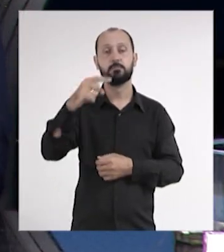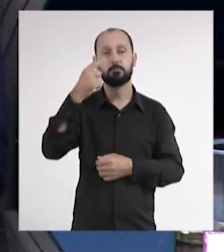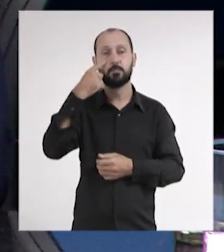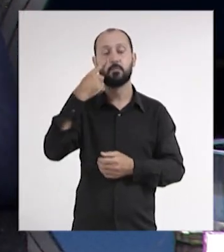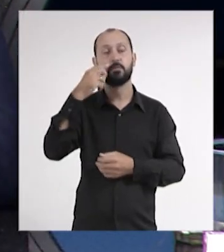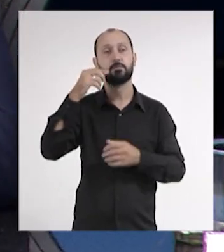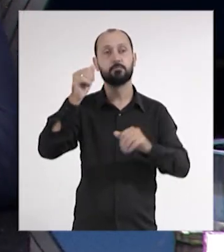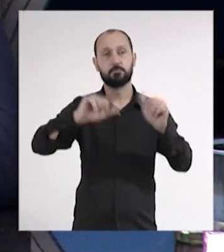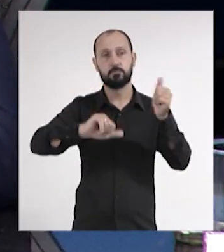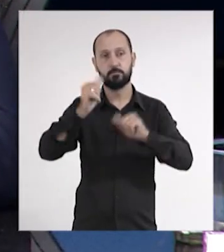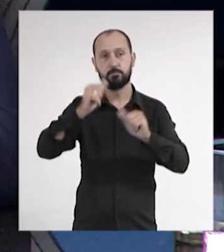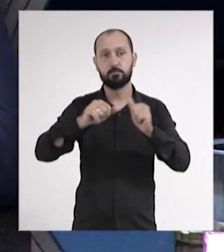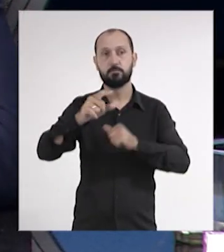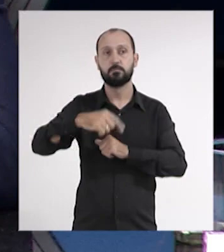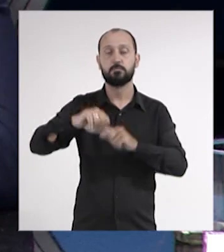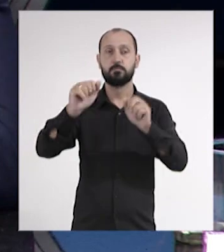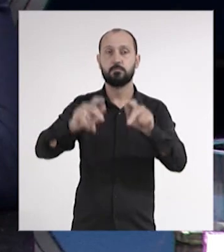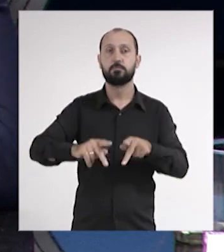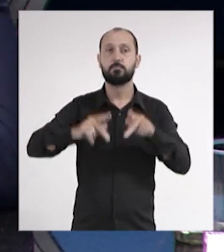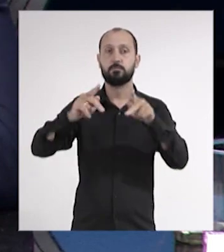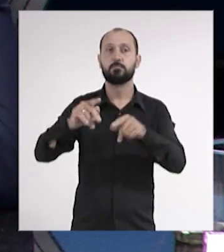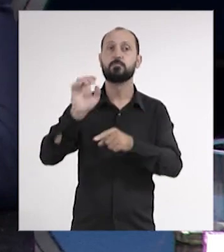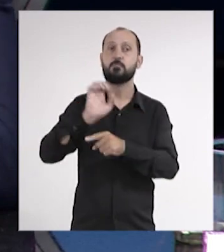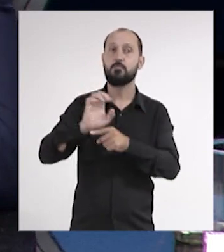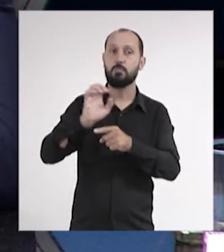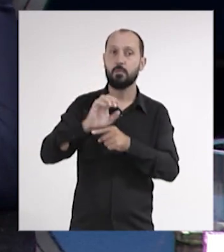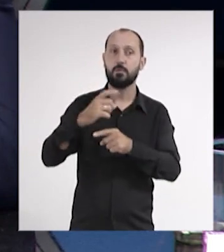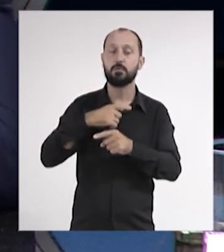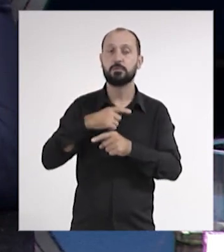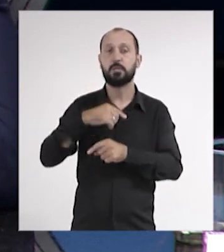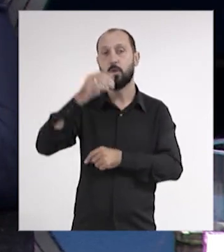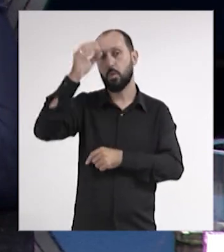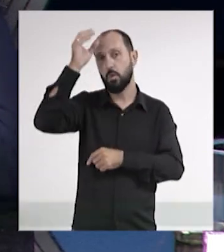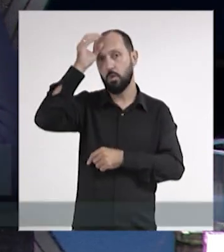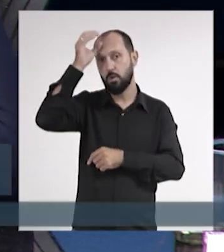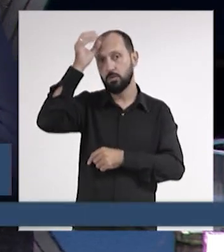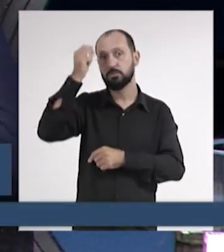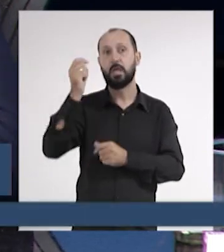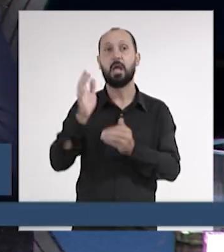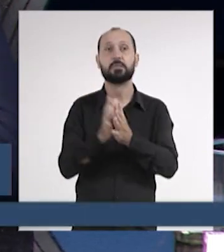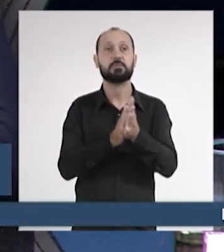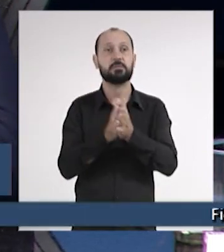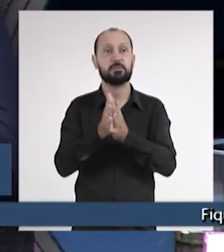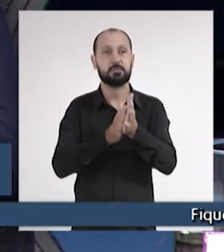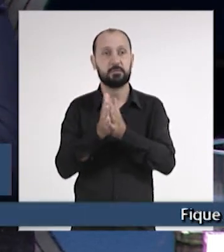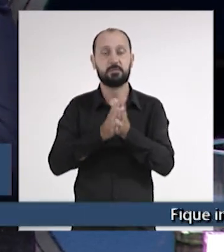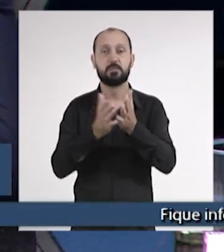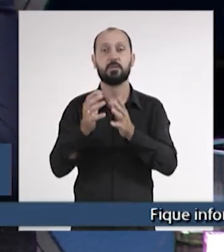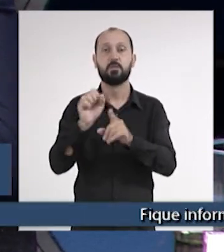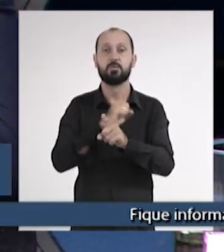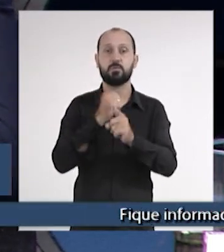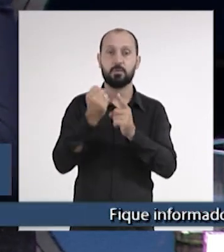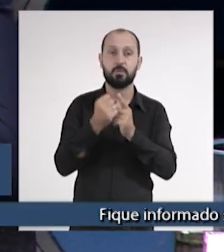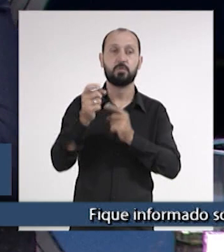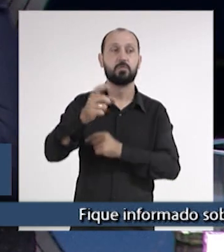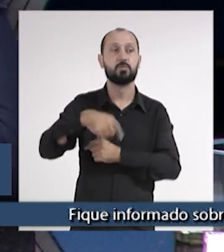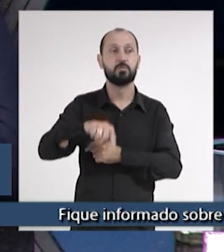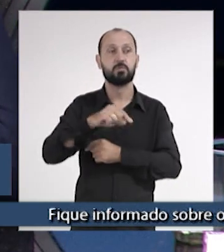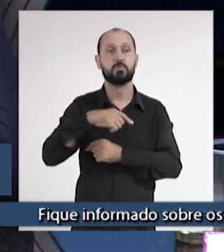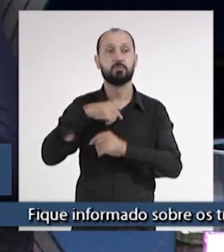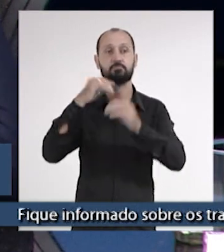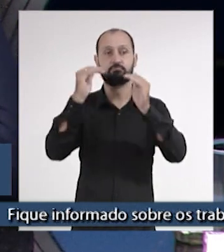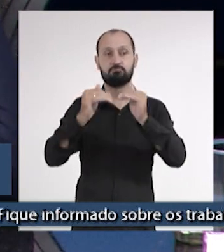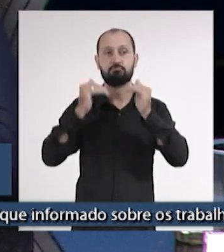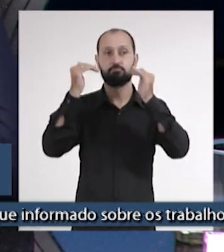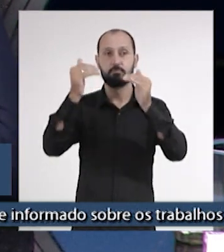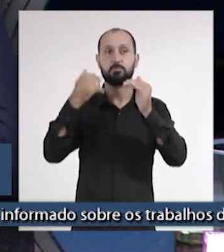prestigiar este parlamento estadual, temos consciência dos anseios desta sociedade, dos parlamentares, das